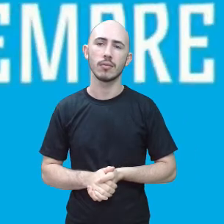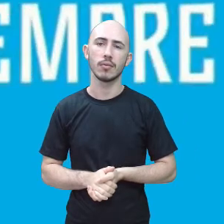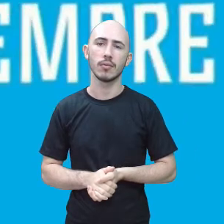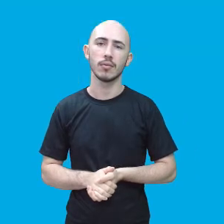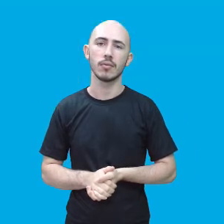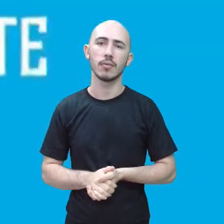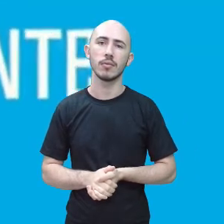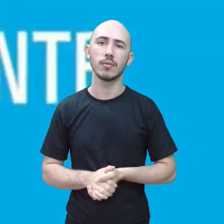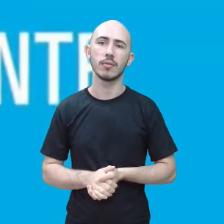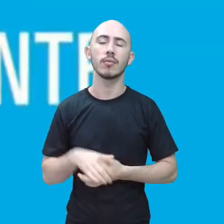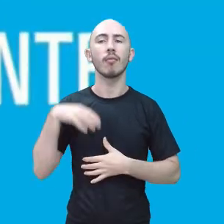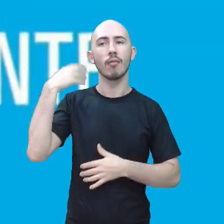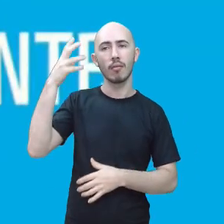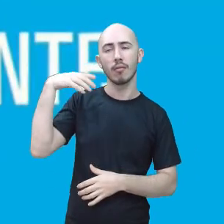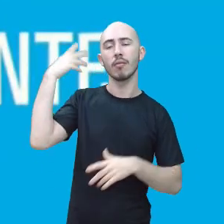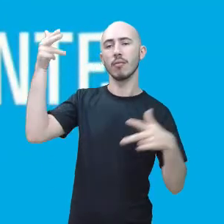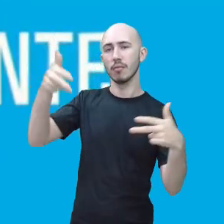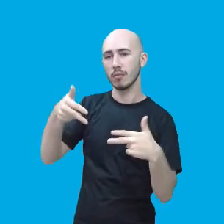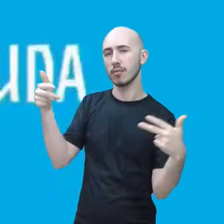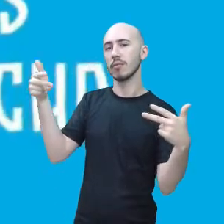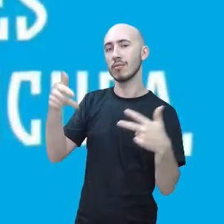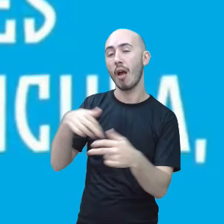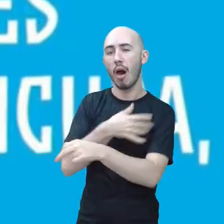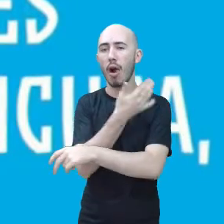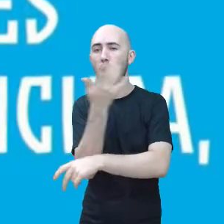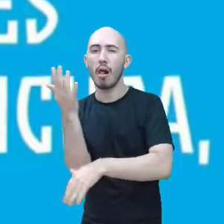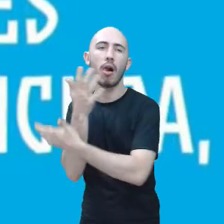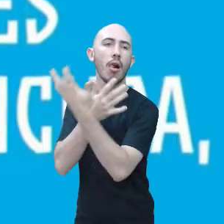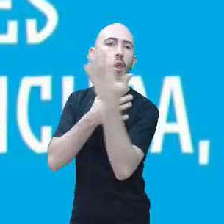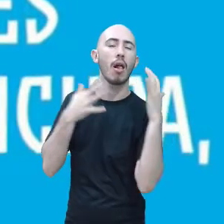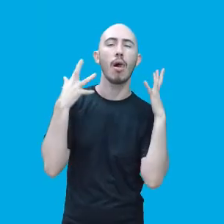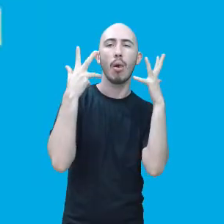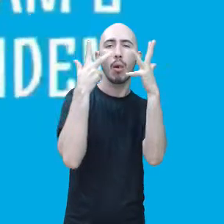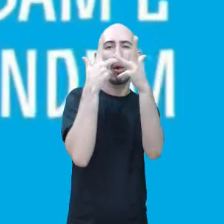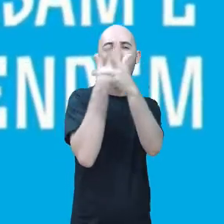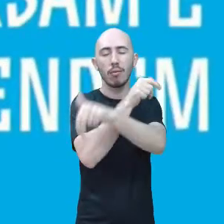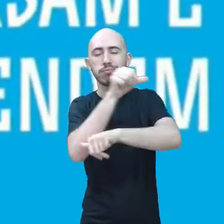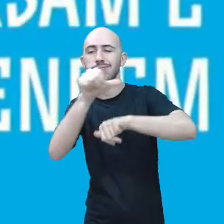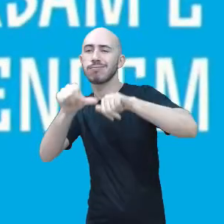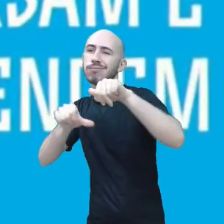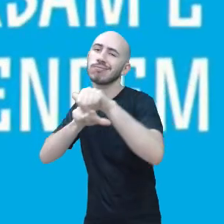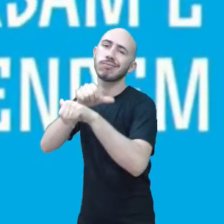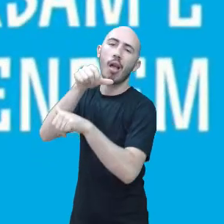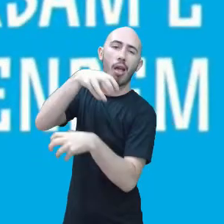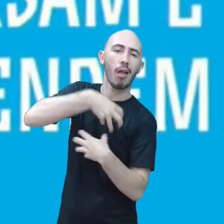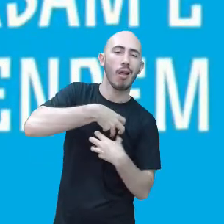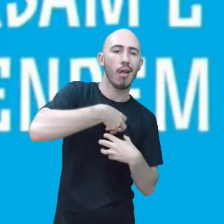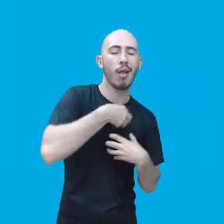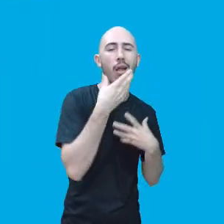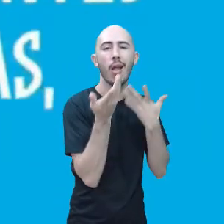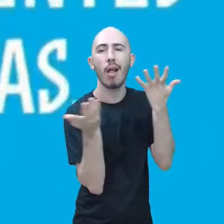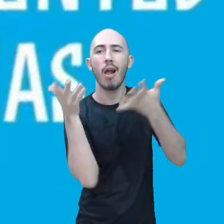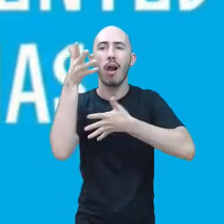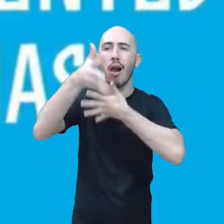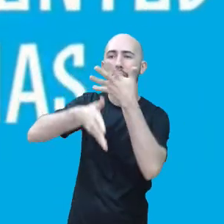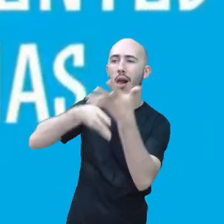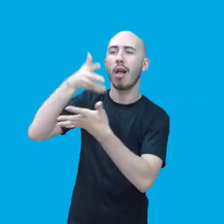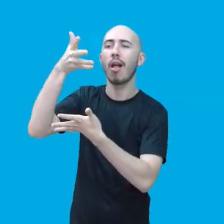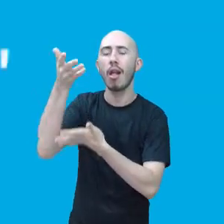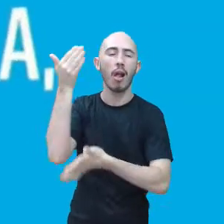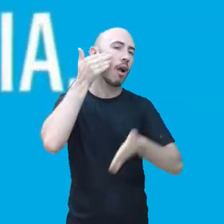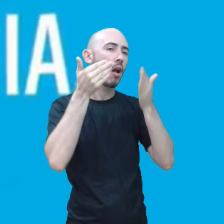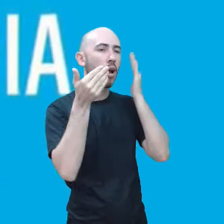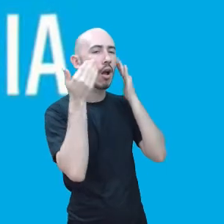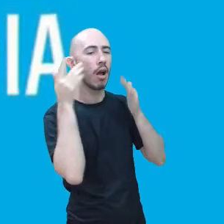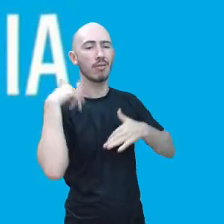Simpática nem sempre, estática nunca muda, constantemente, às vezes calma, às vezes carrancuda. Sotaques diferentes, conversam, se entende. Cidades são quentes, são